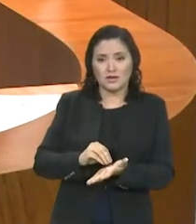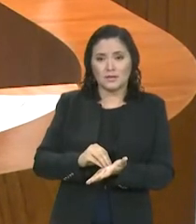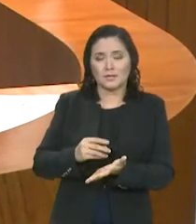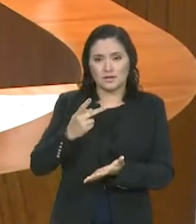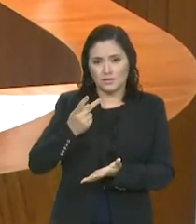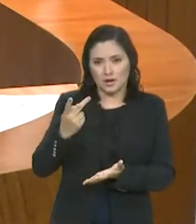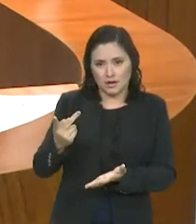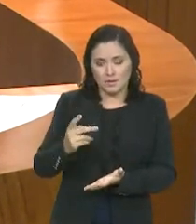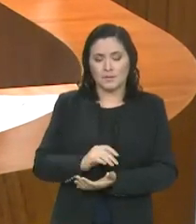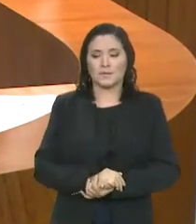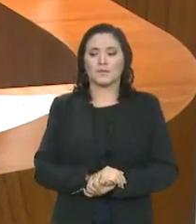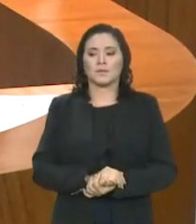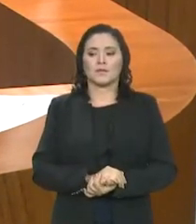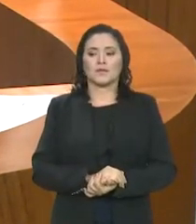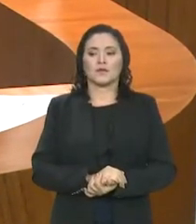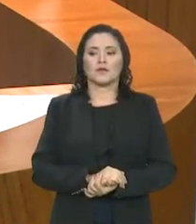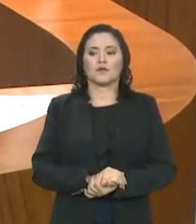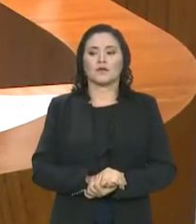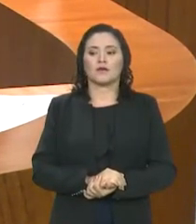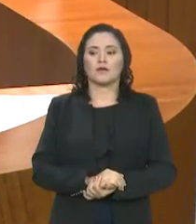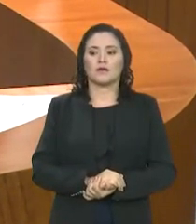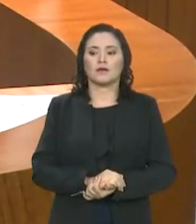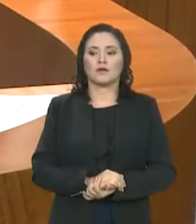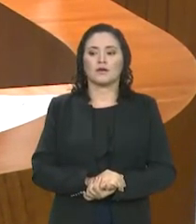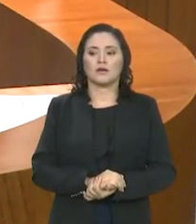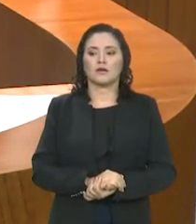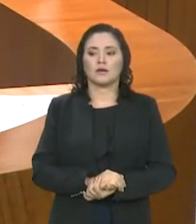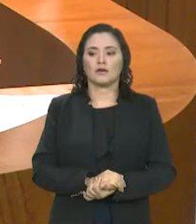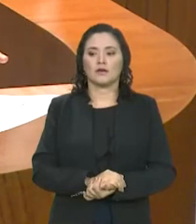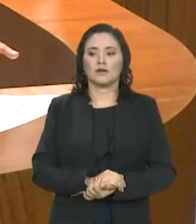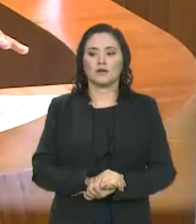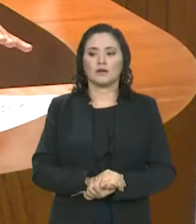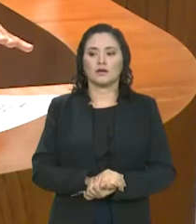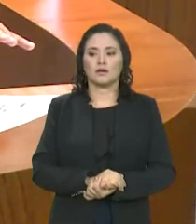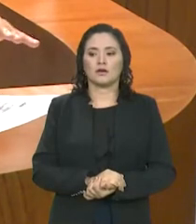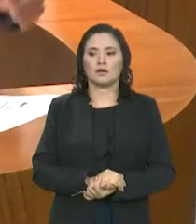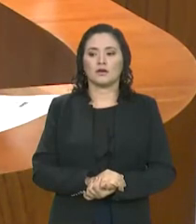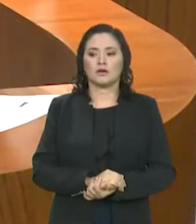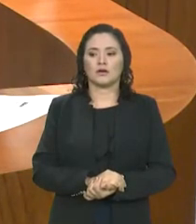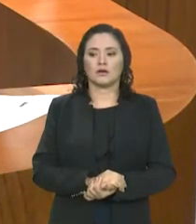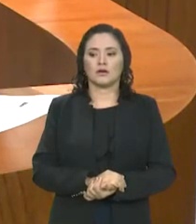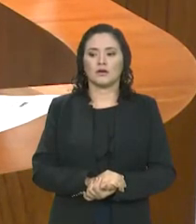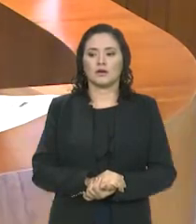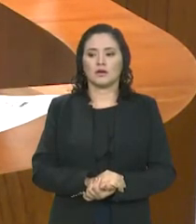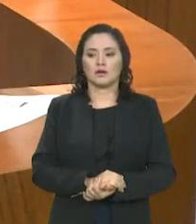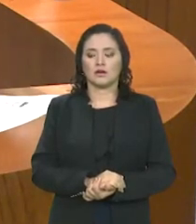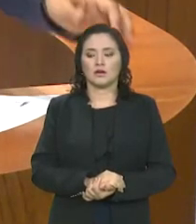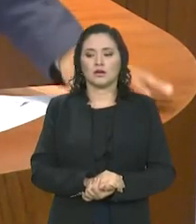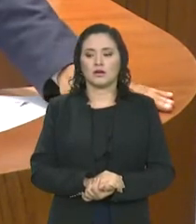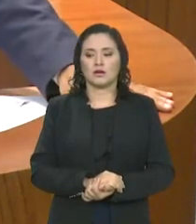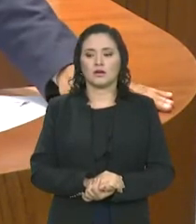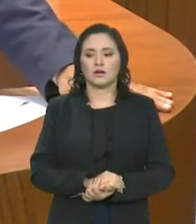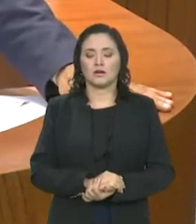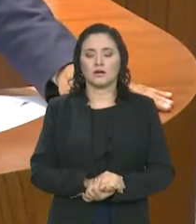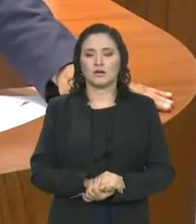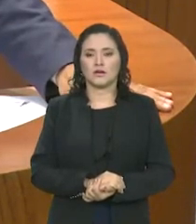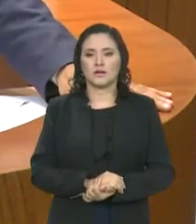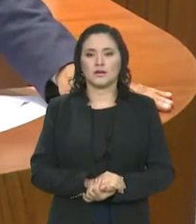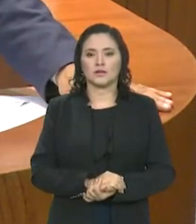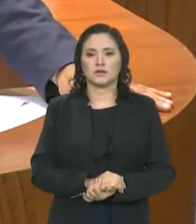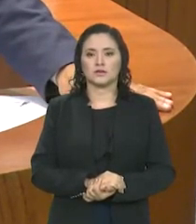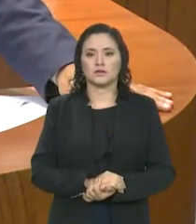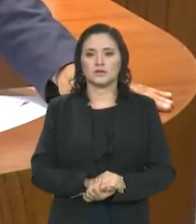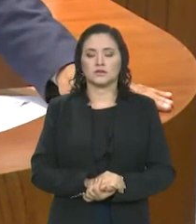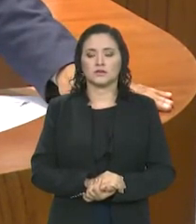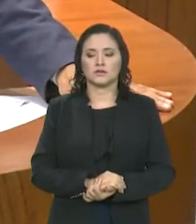relação ao caos Então, obrigado.